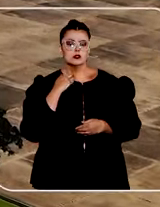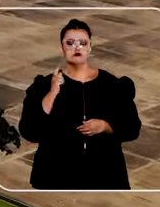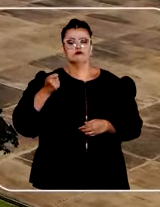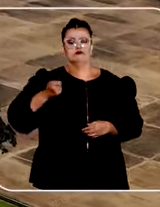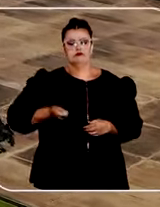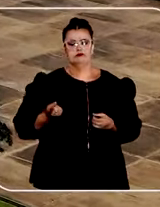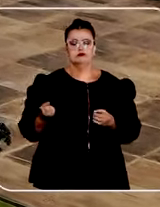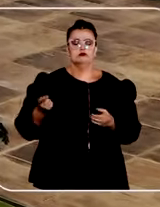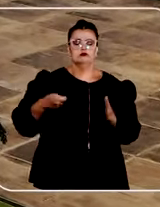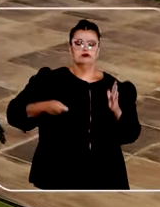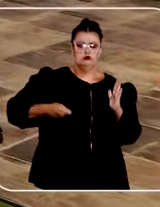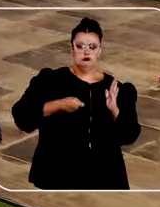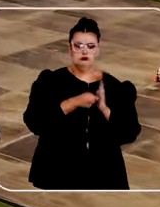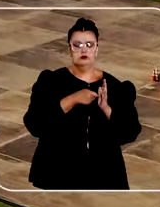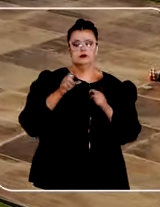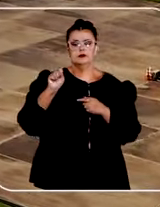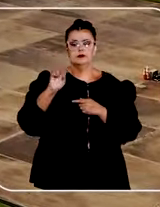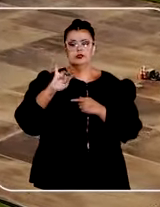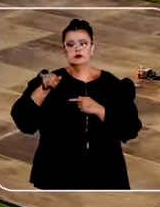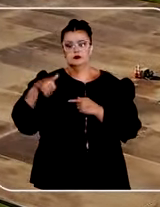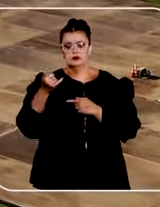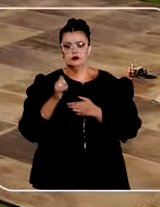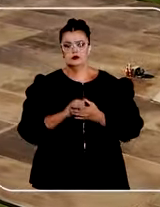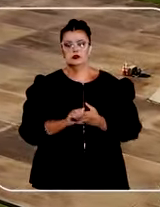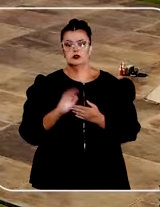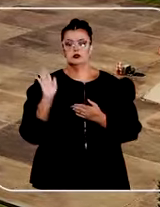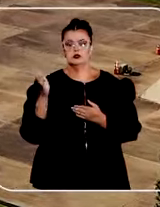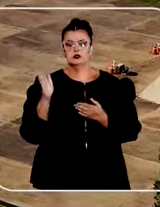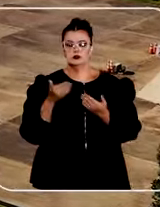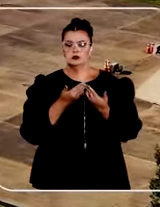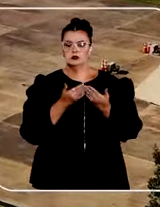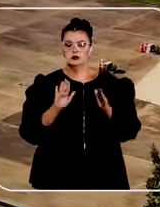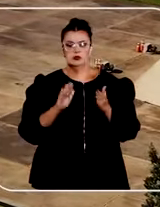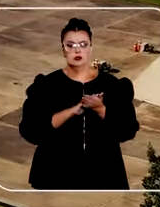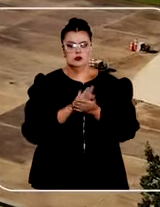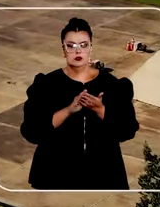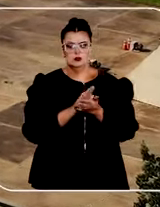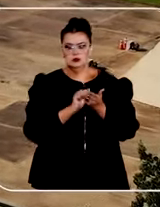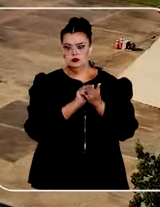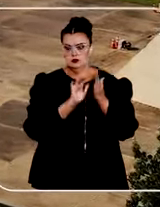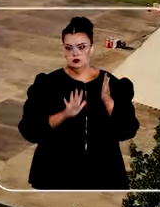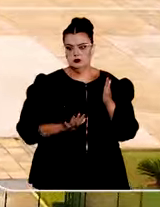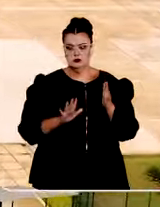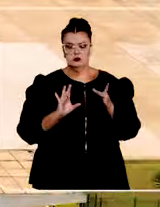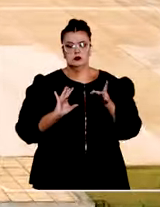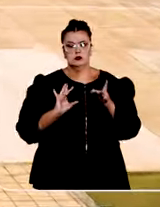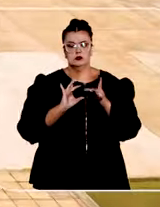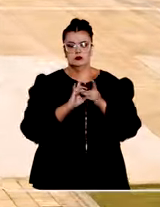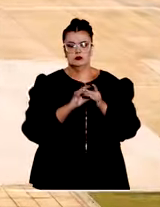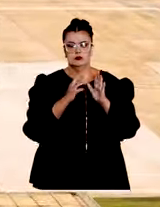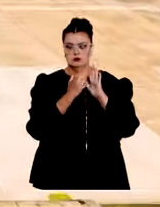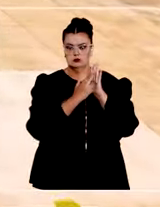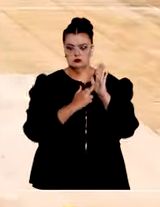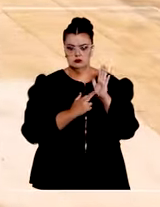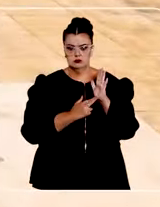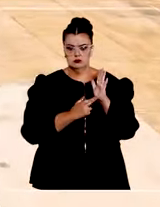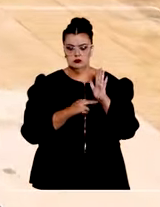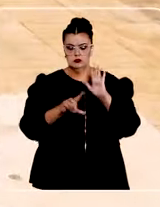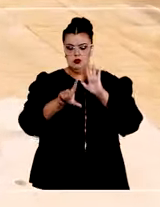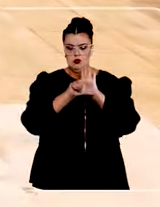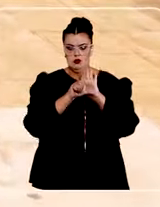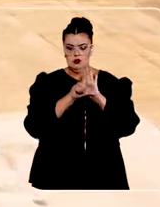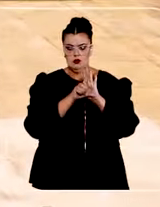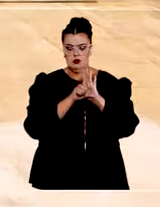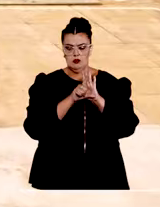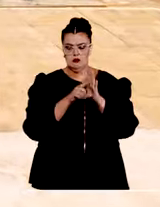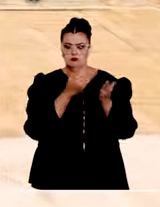recorreu ao STJ alegando que a recup a foi concedida sem o preenchimento cumulativo de todos os requisitos previstos